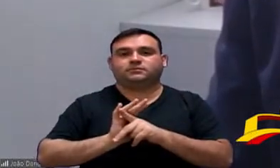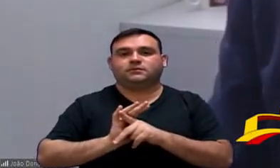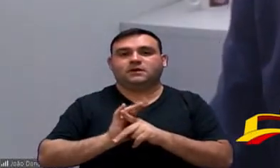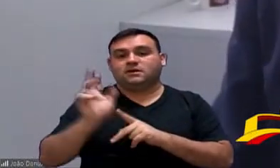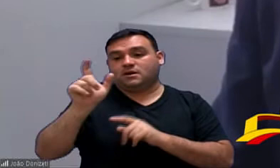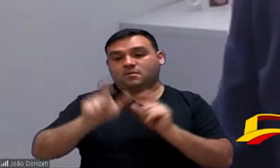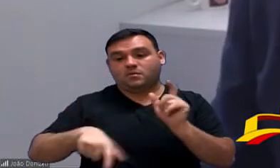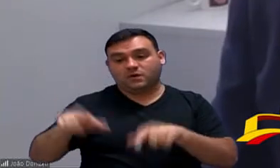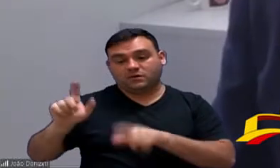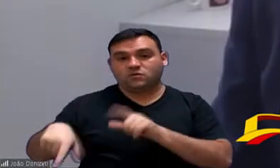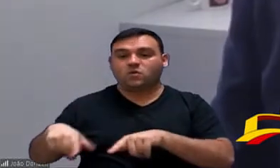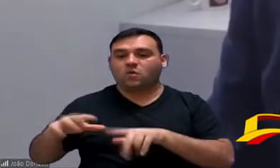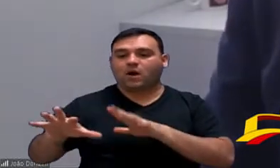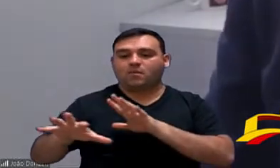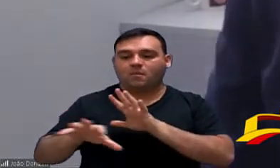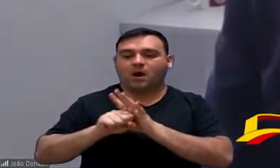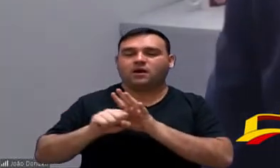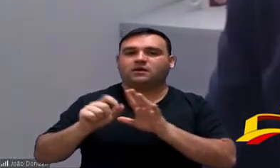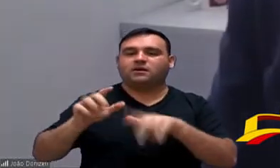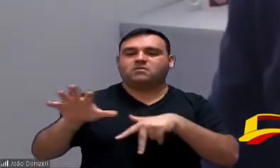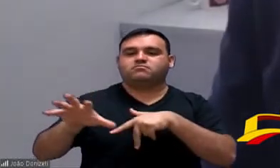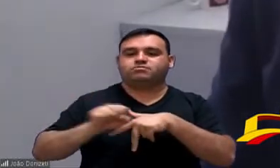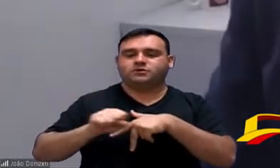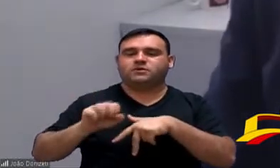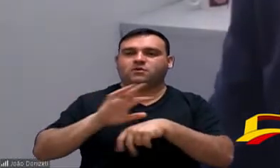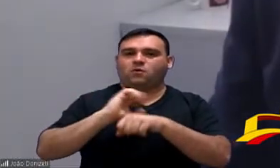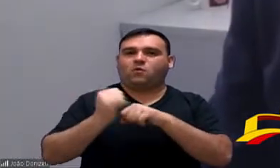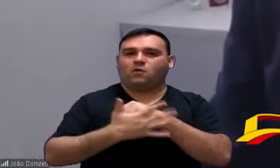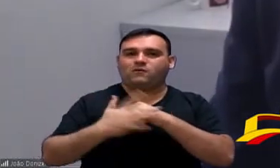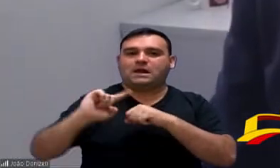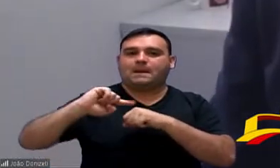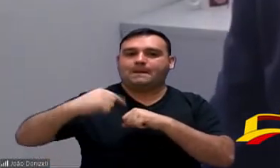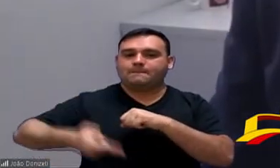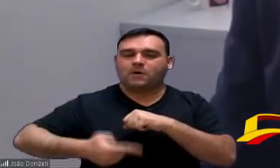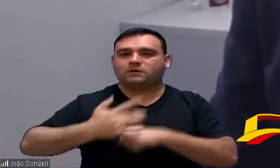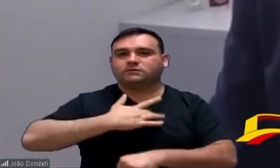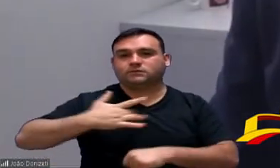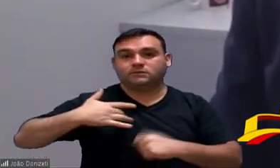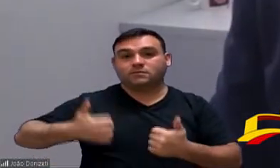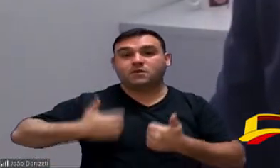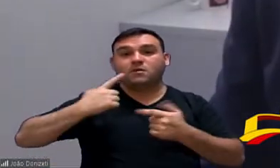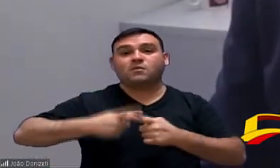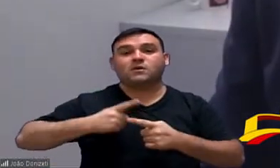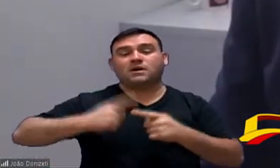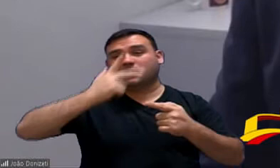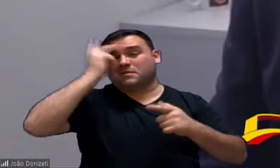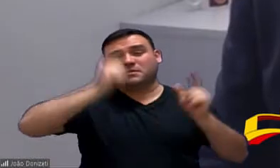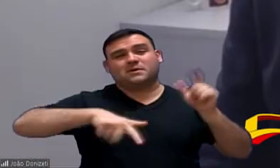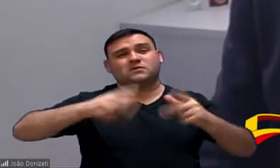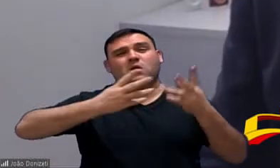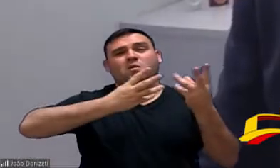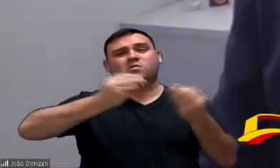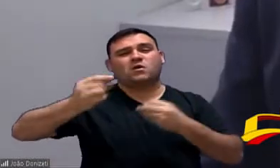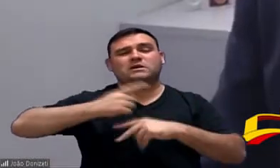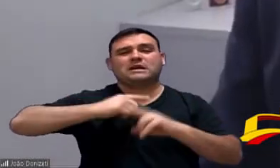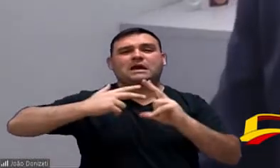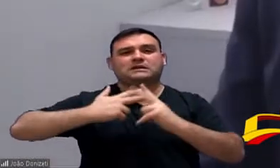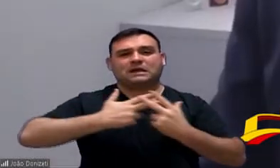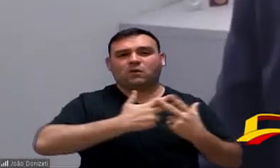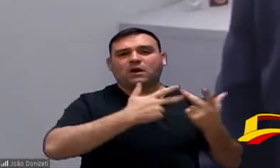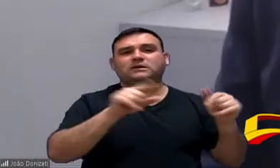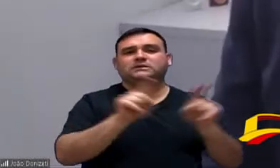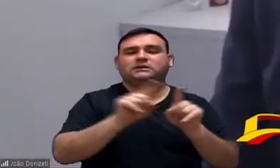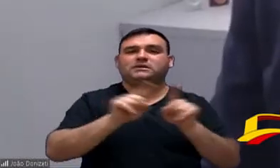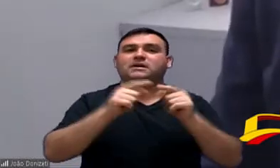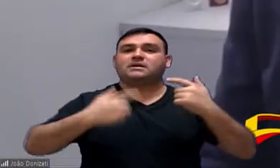das pessoas pós-Covid, porque muitos milhares de pessoas no estado de Sorocaba hoje têm sequelas com relação a isso e precisaria